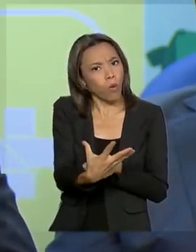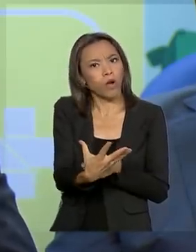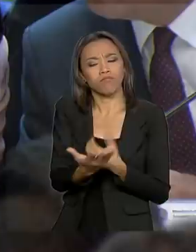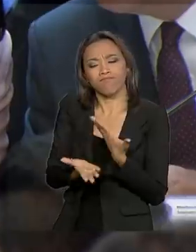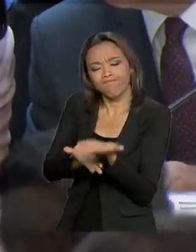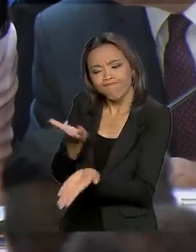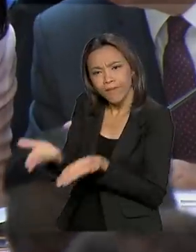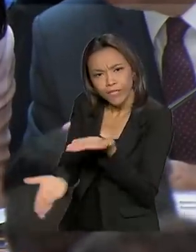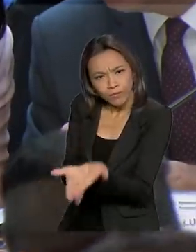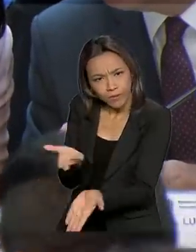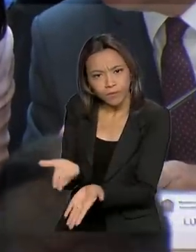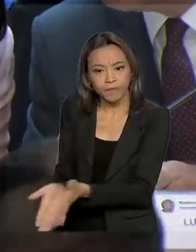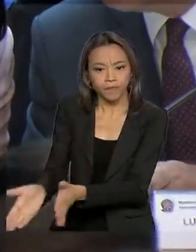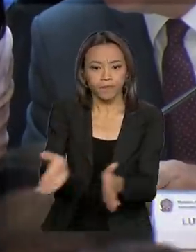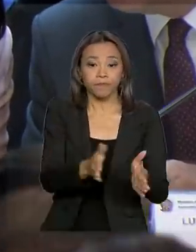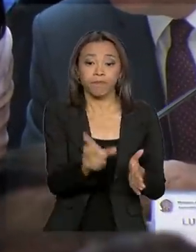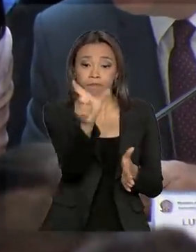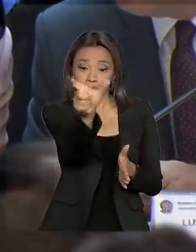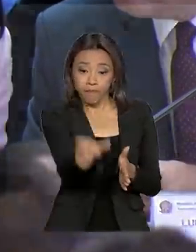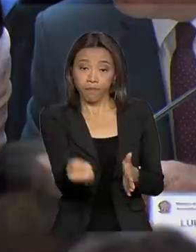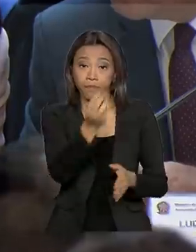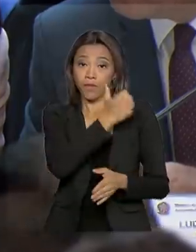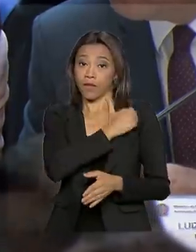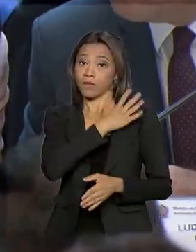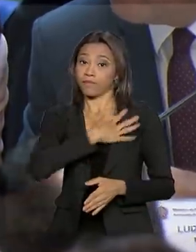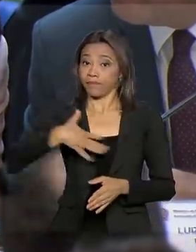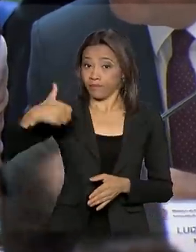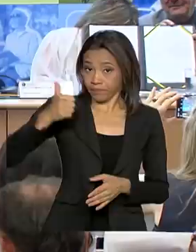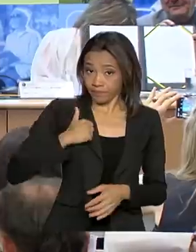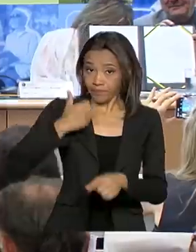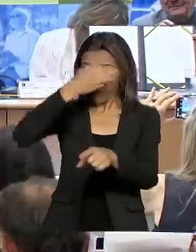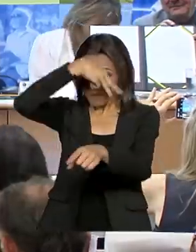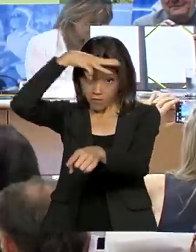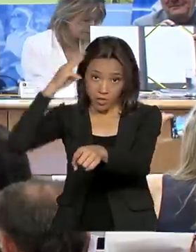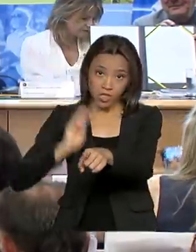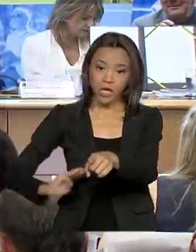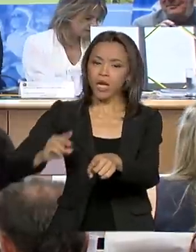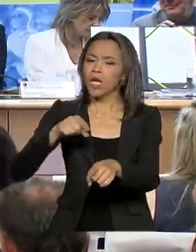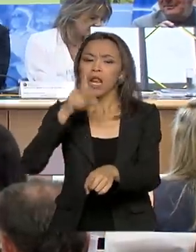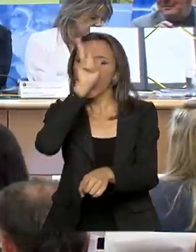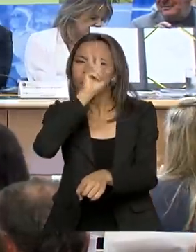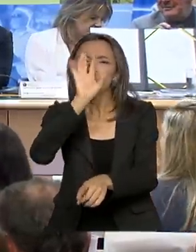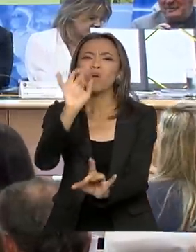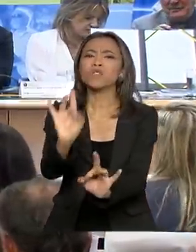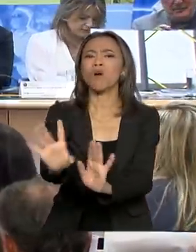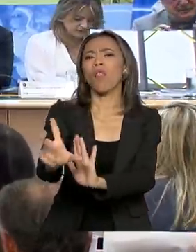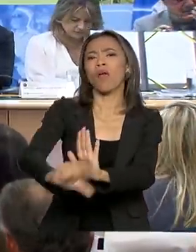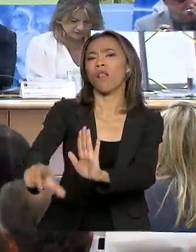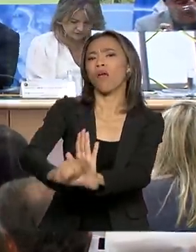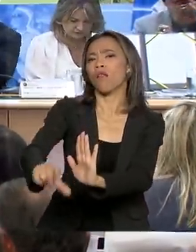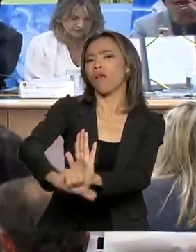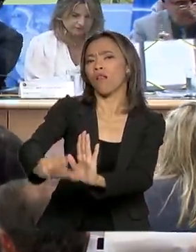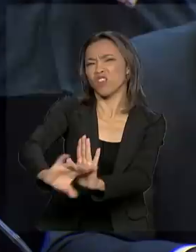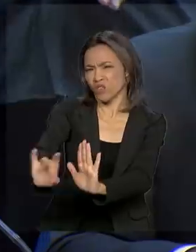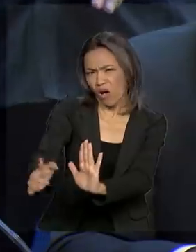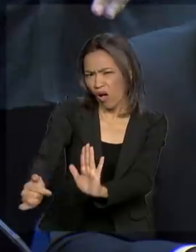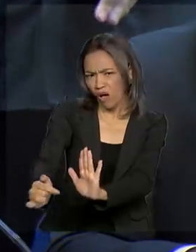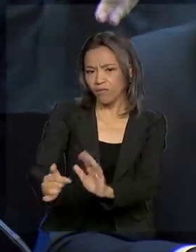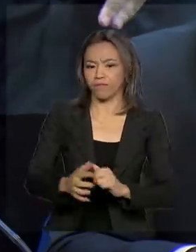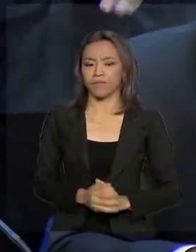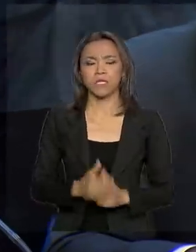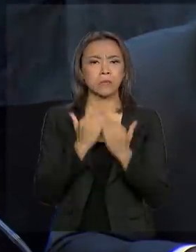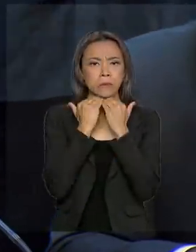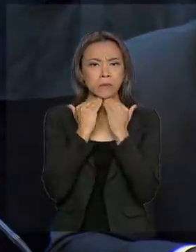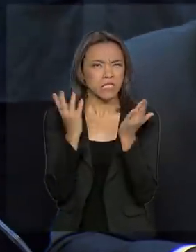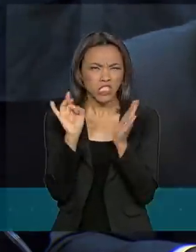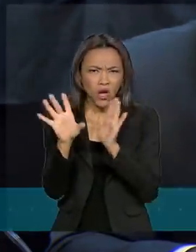abordagem. A primeira-dama, Michele Bolsonaro, lembrou que não basta apenas ter leis para essa população. Leis não